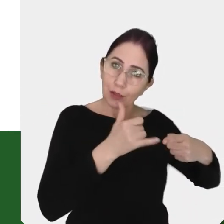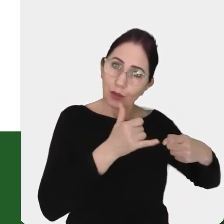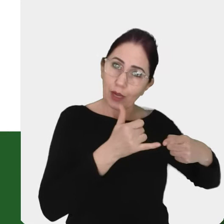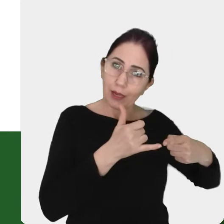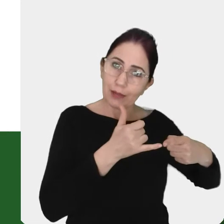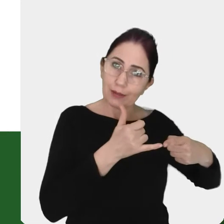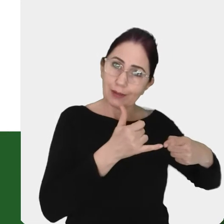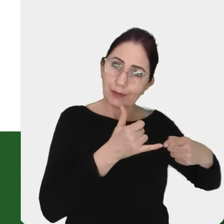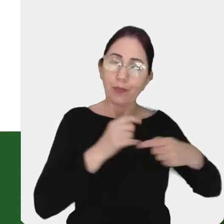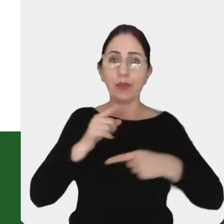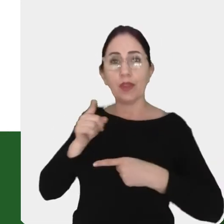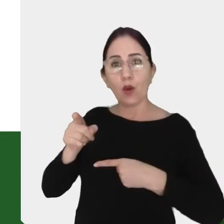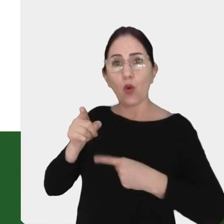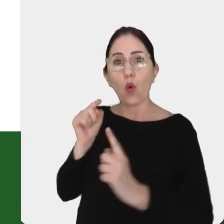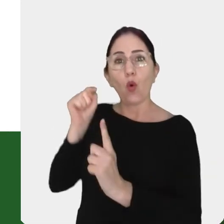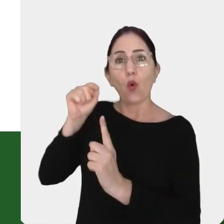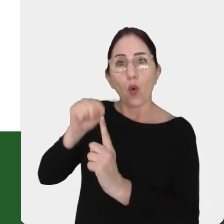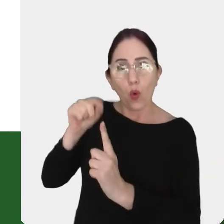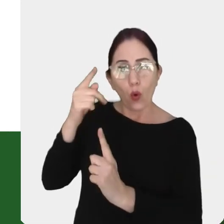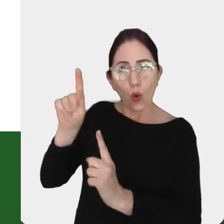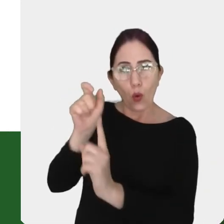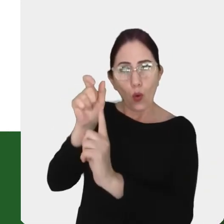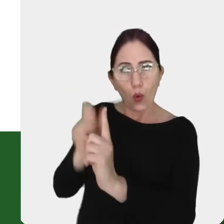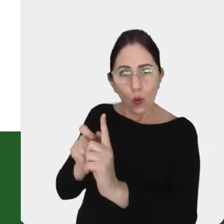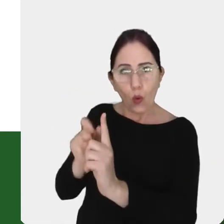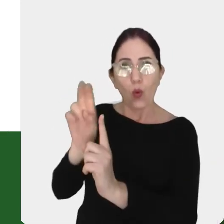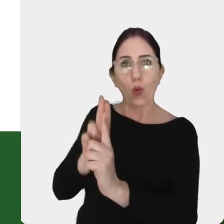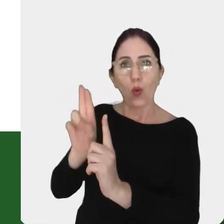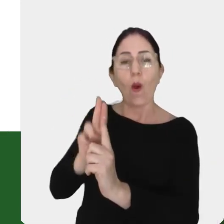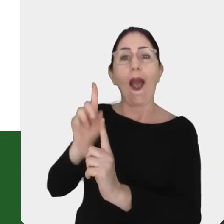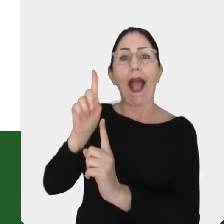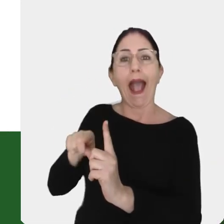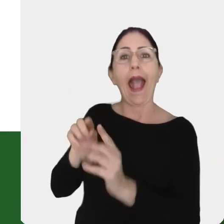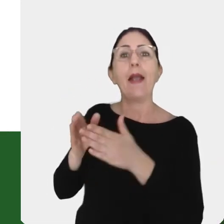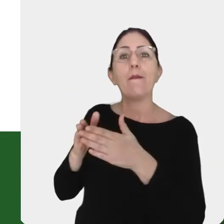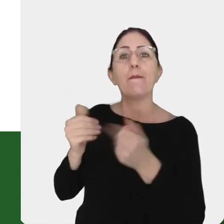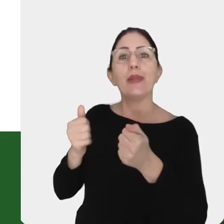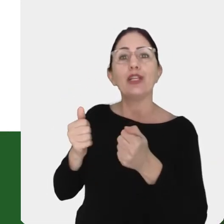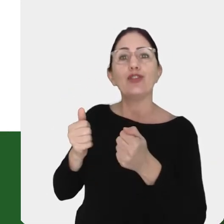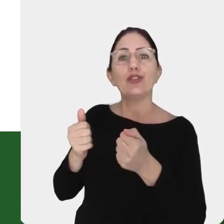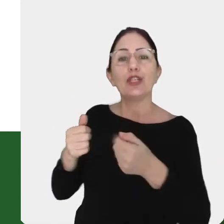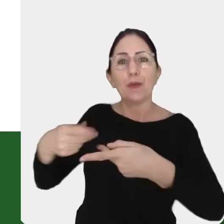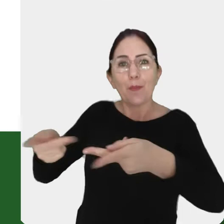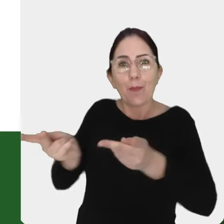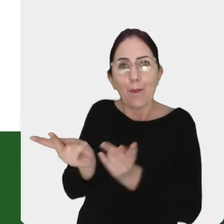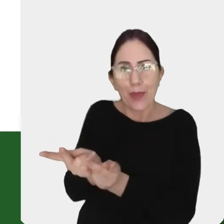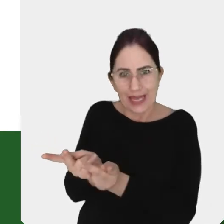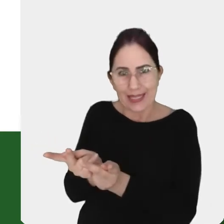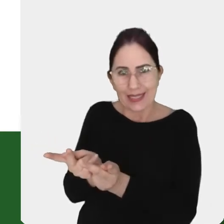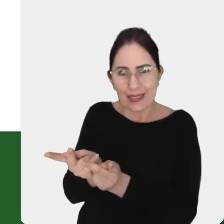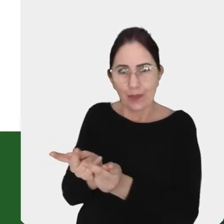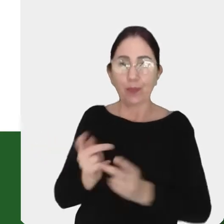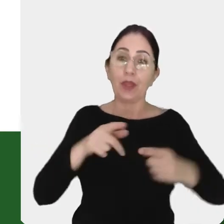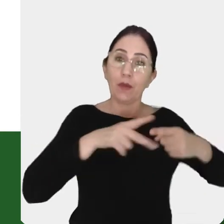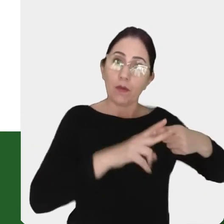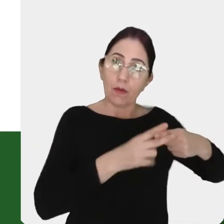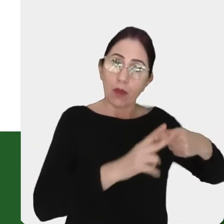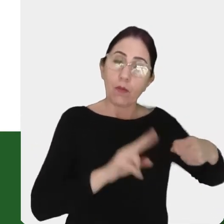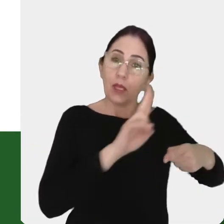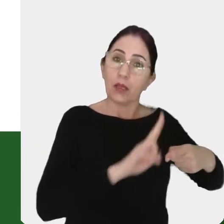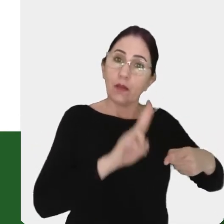pizza, e ele vai utilizar o smartphone, né? Ele vai acessar um aplicativo.